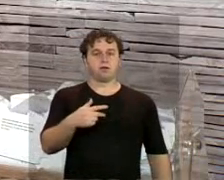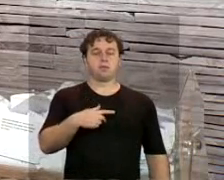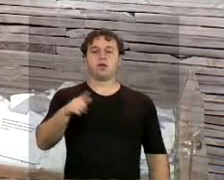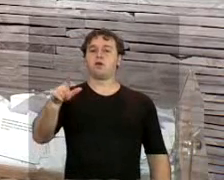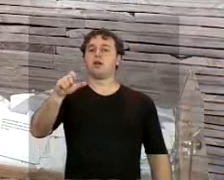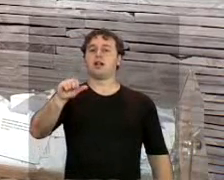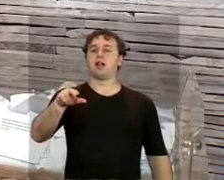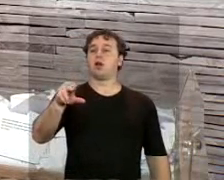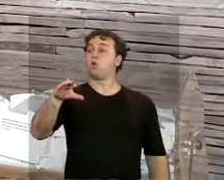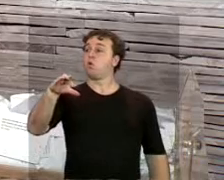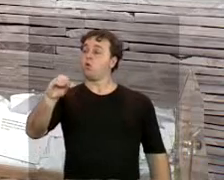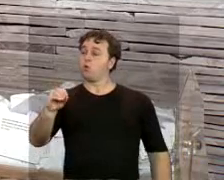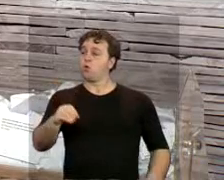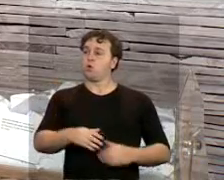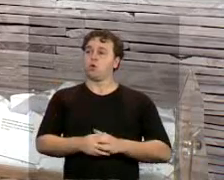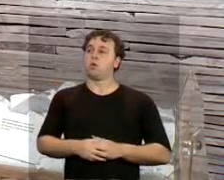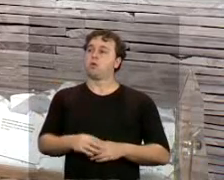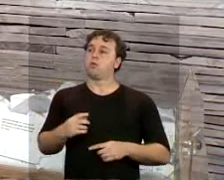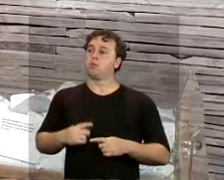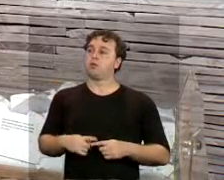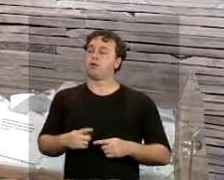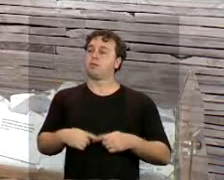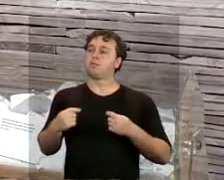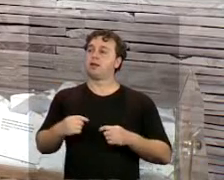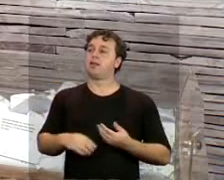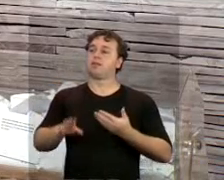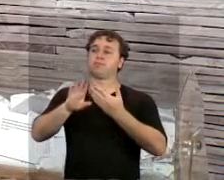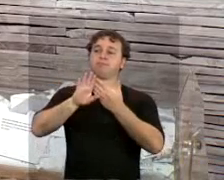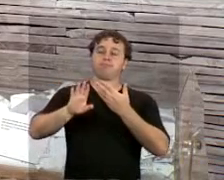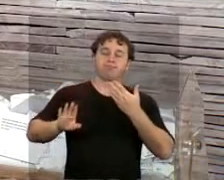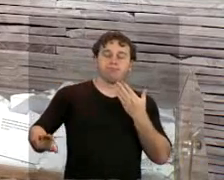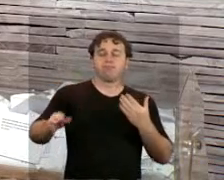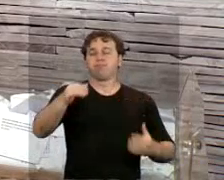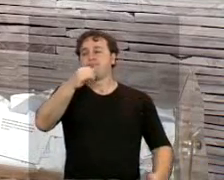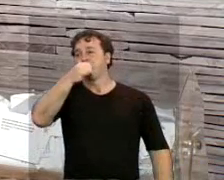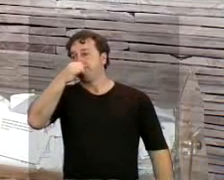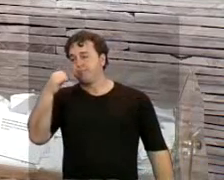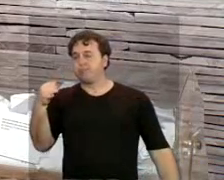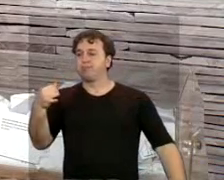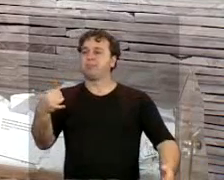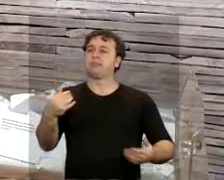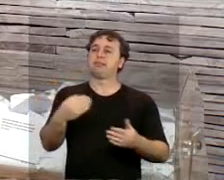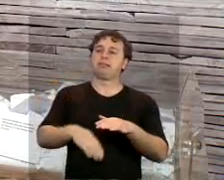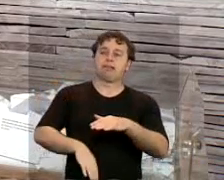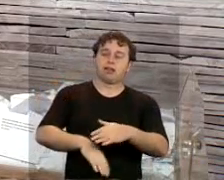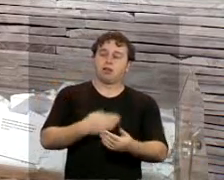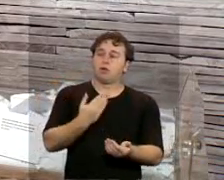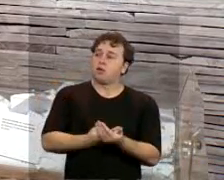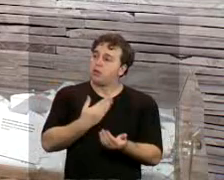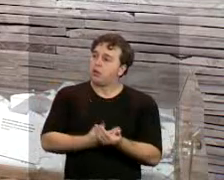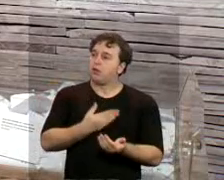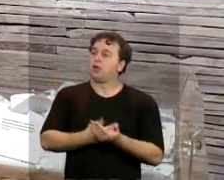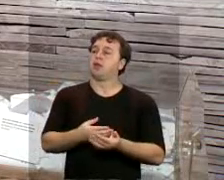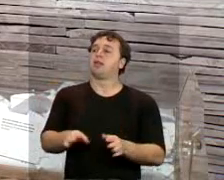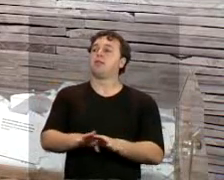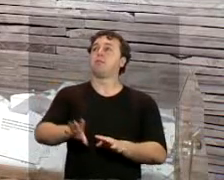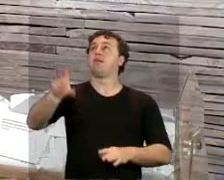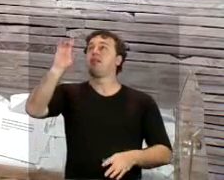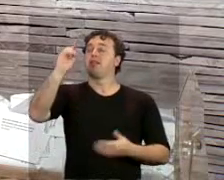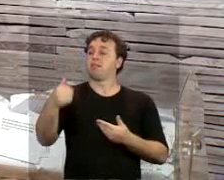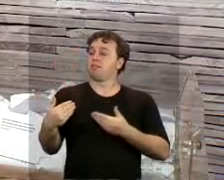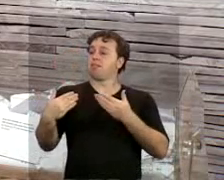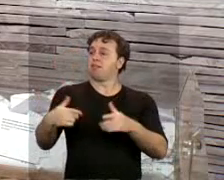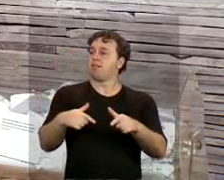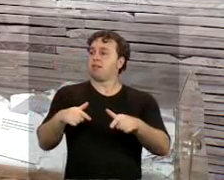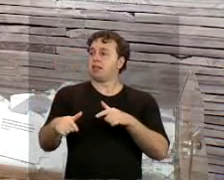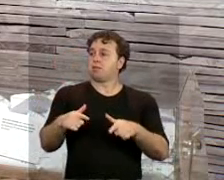de Lima. Sim. Para que ele se afaste de todos os vícios. Certo. E que Deus mostre um emprego para ele e para minha nora